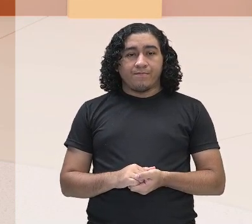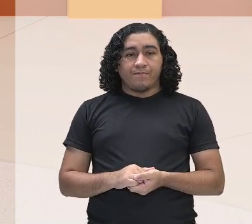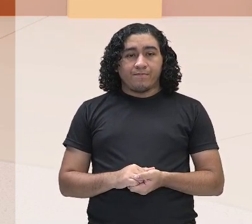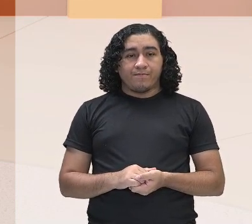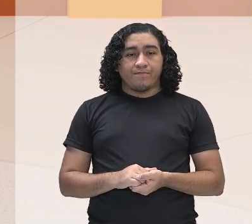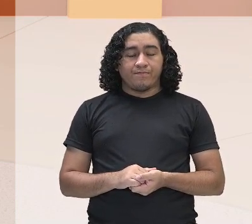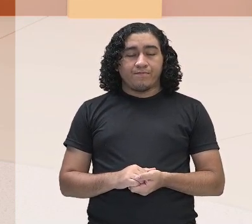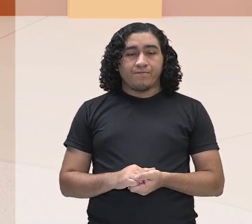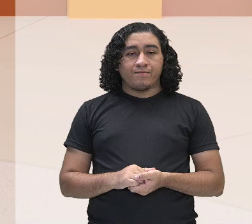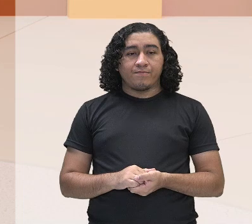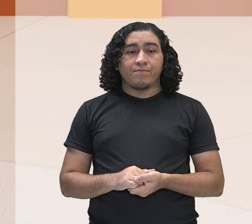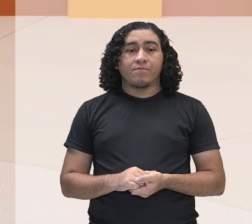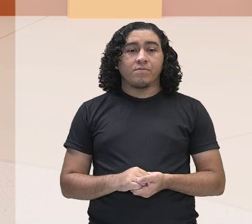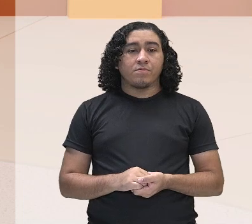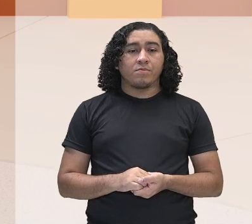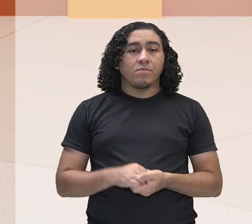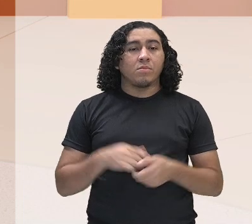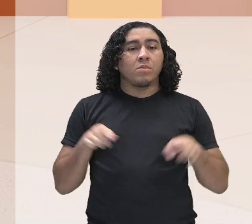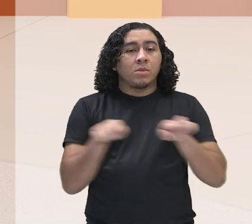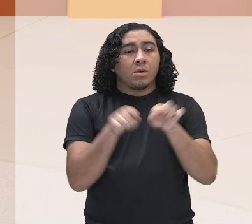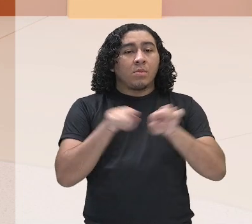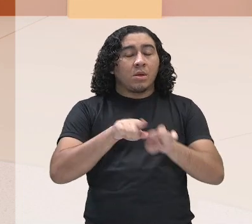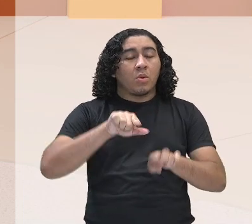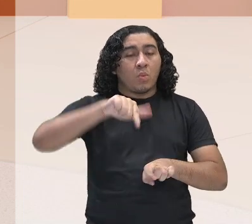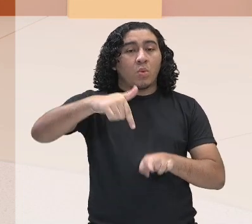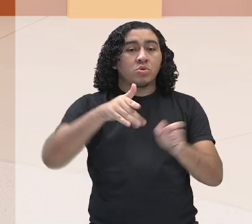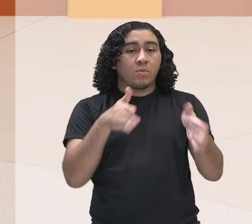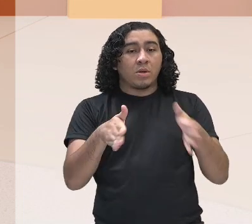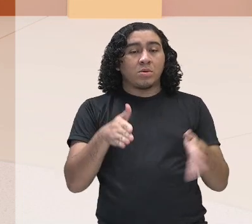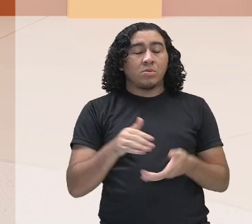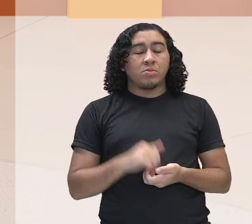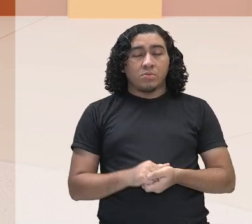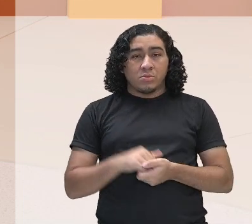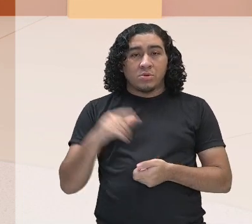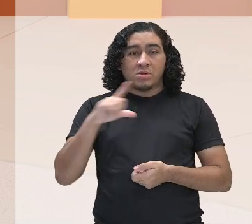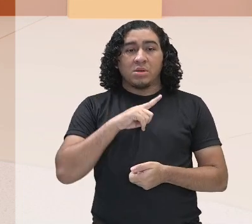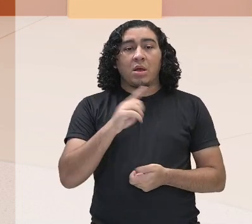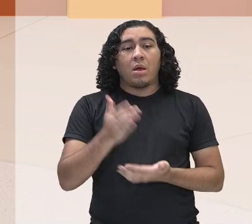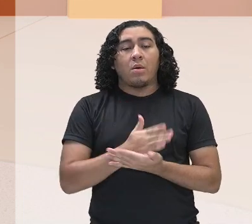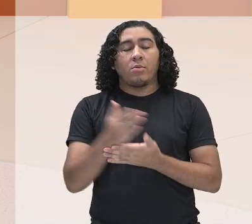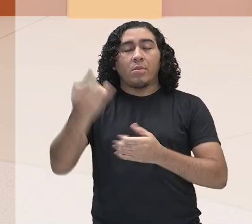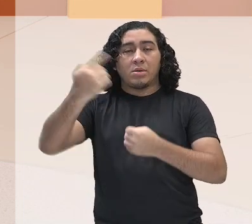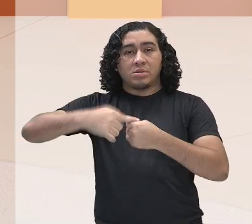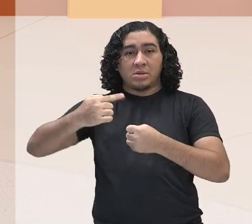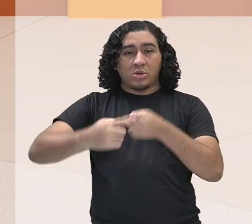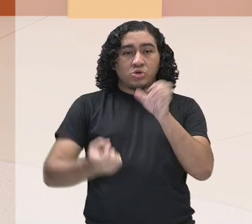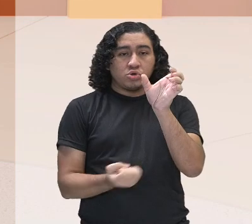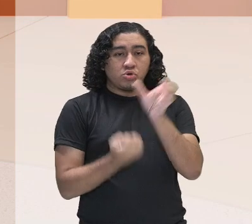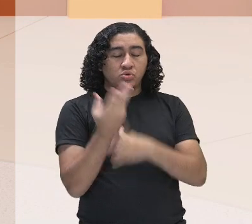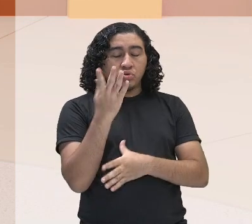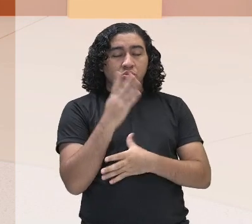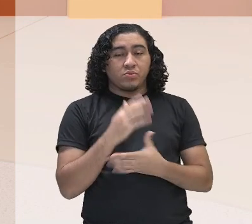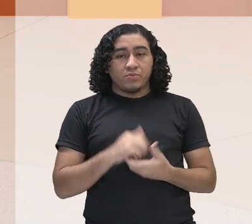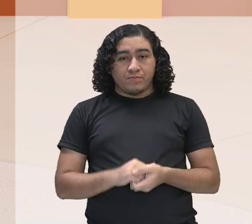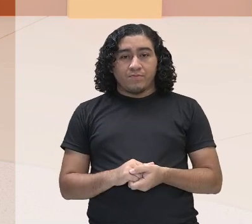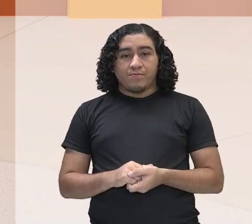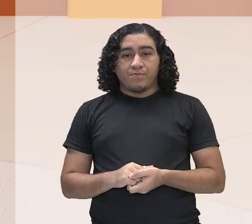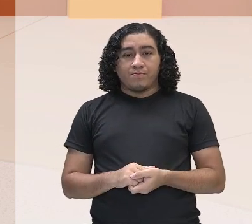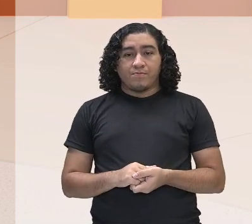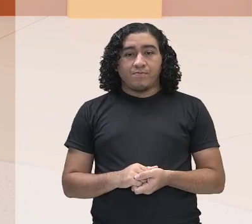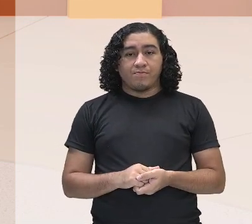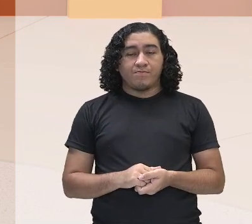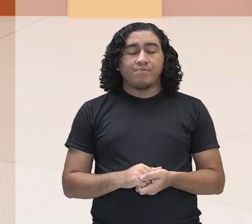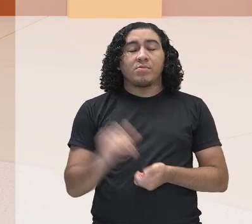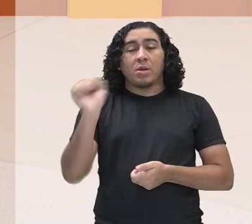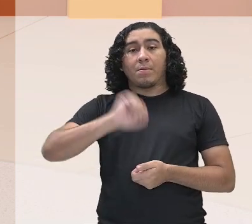também, além do período de 1616, o surgimento de algumas cidades, né? Onde foi instalado, como a gente pode observar aqui